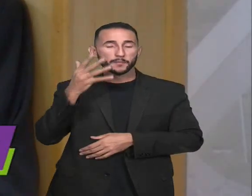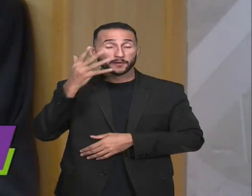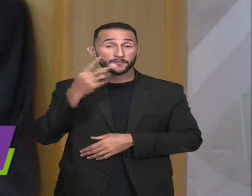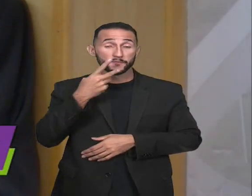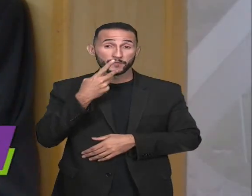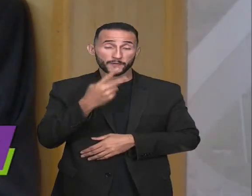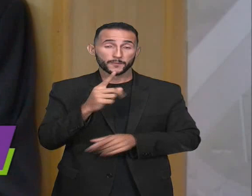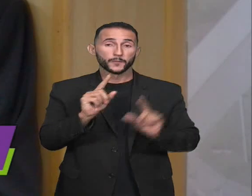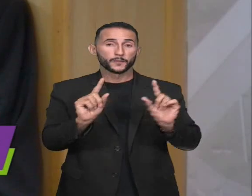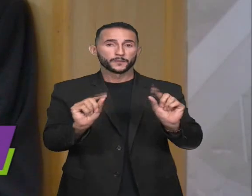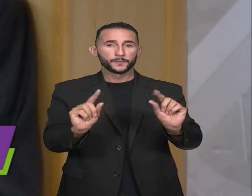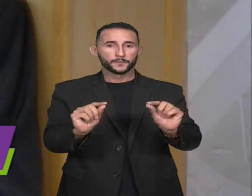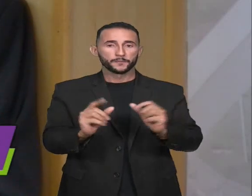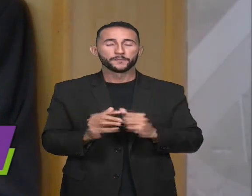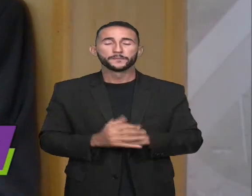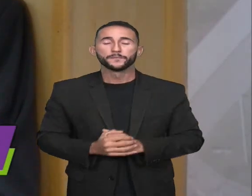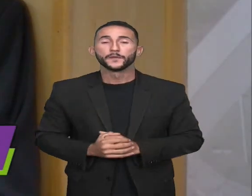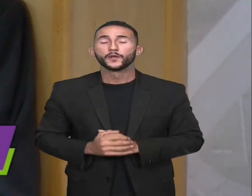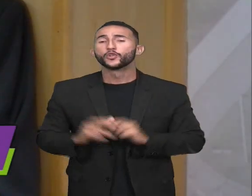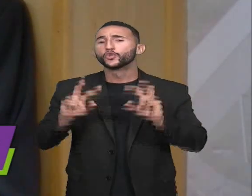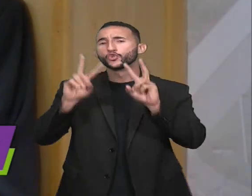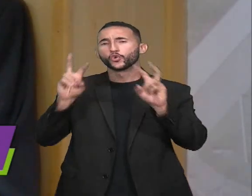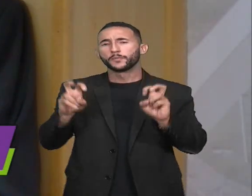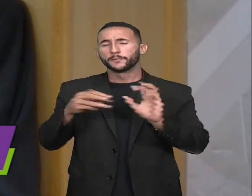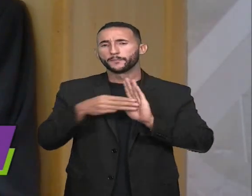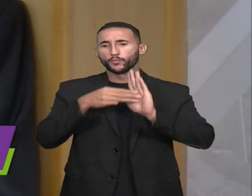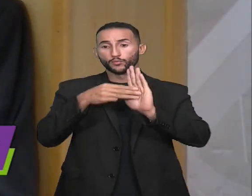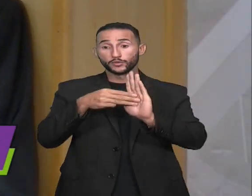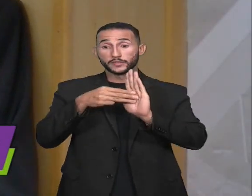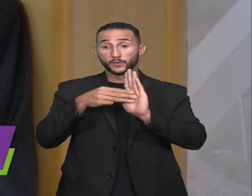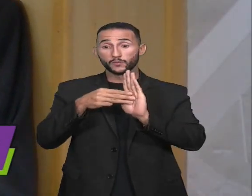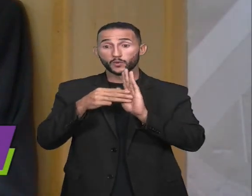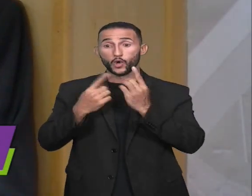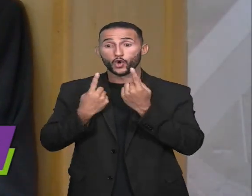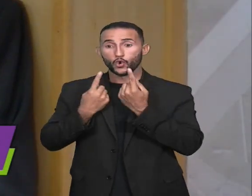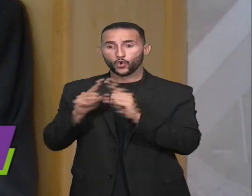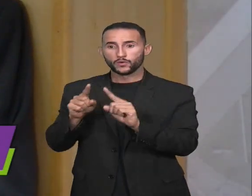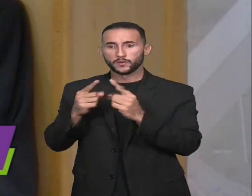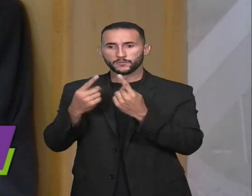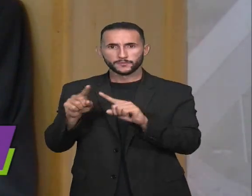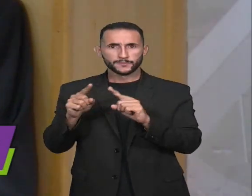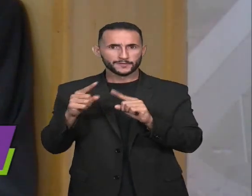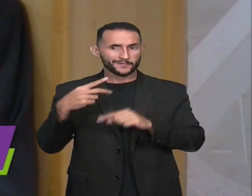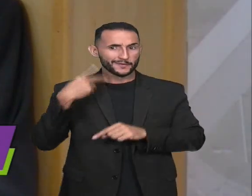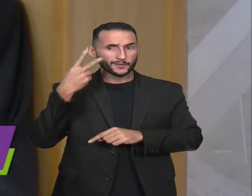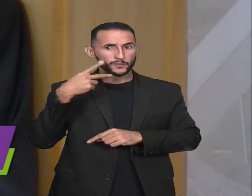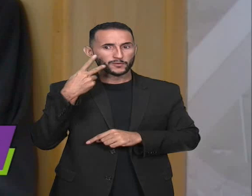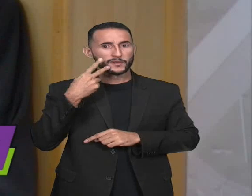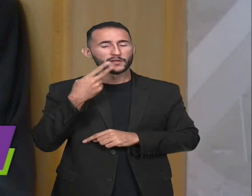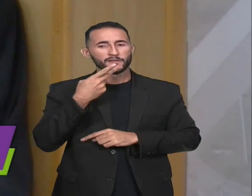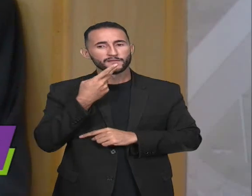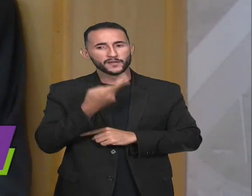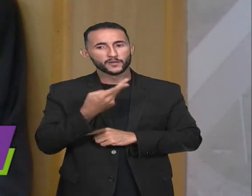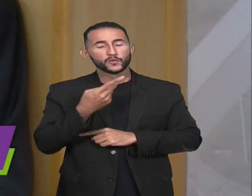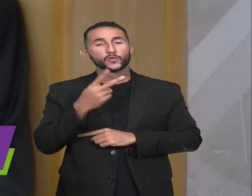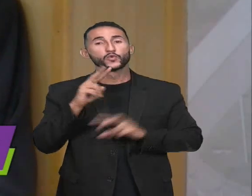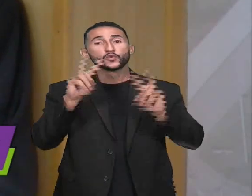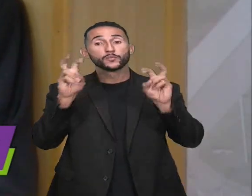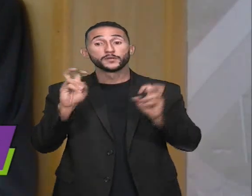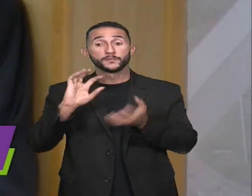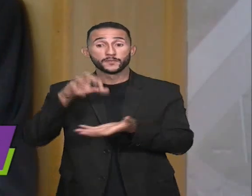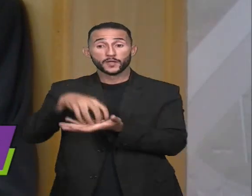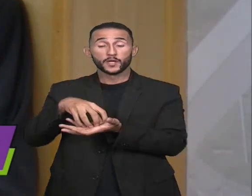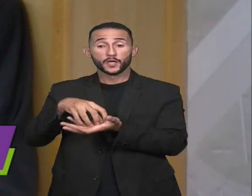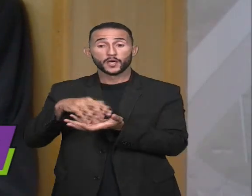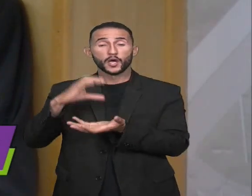a A questão aqui do repúdio da Nobre vereadora ela ela coloca muito bem a respeito do Cross e